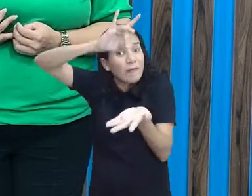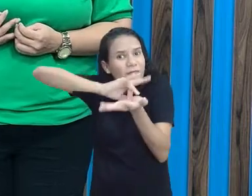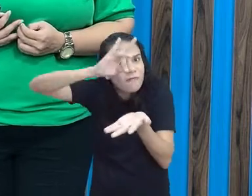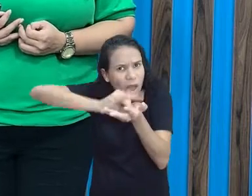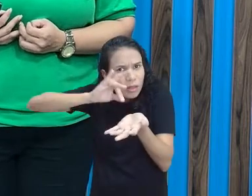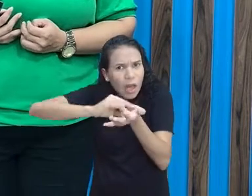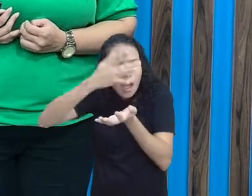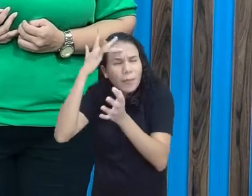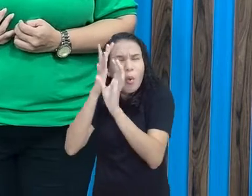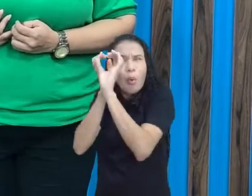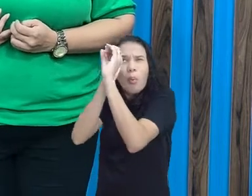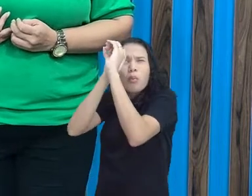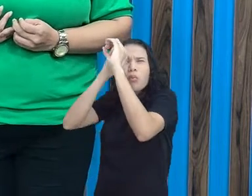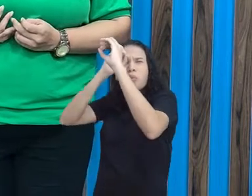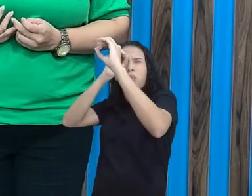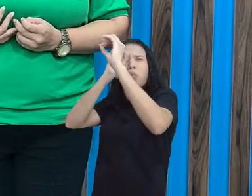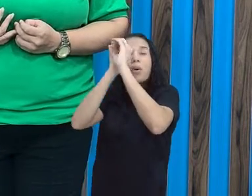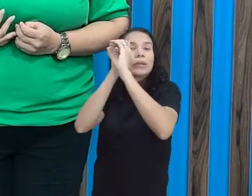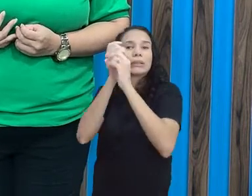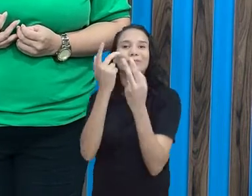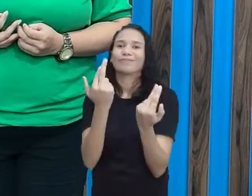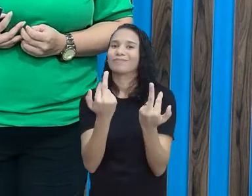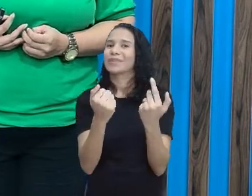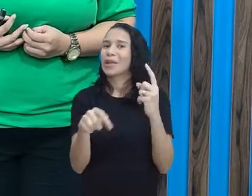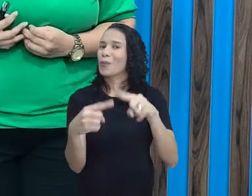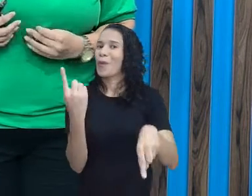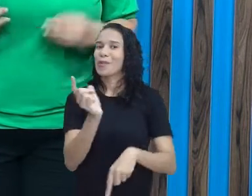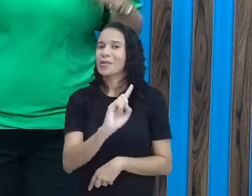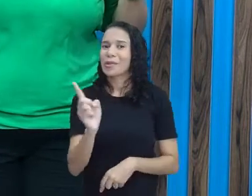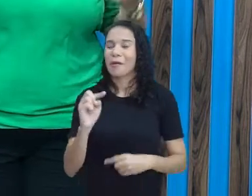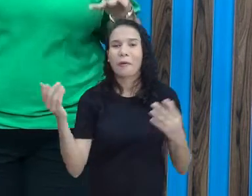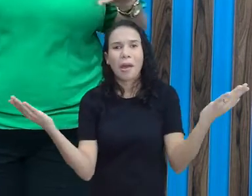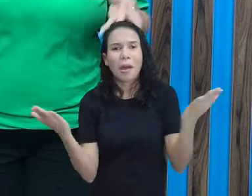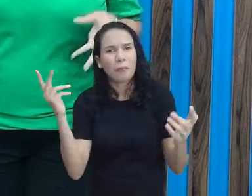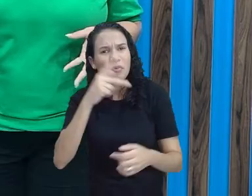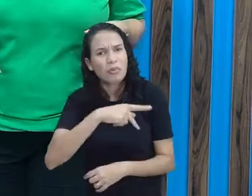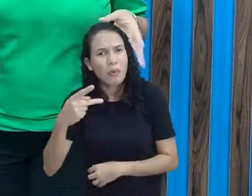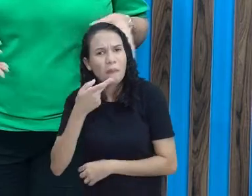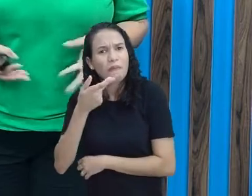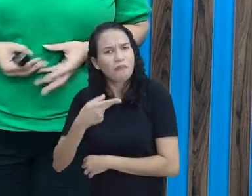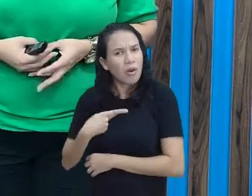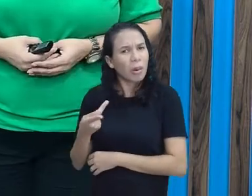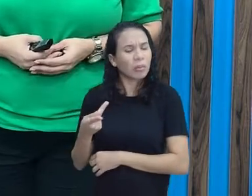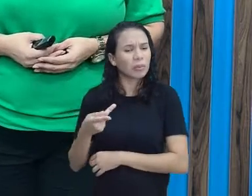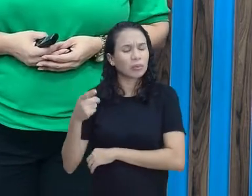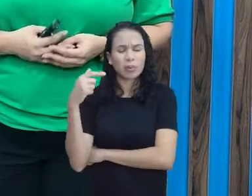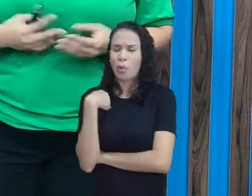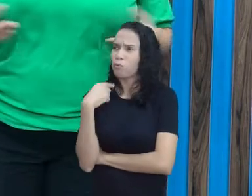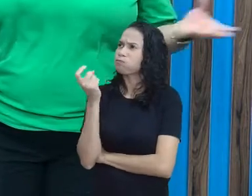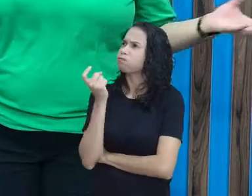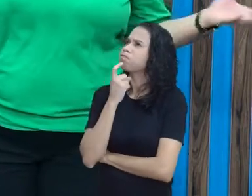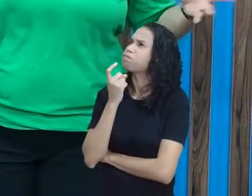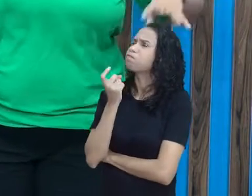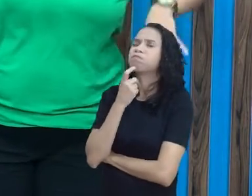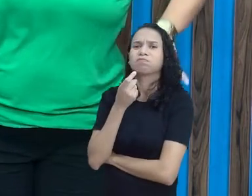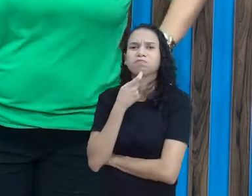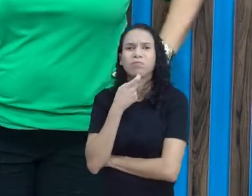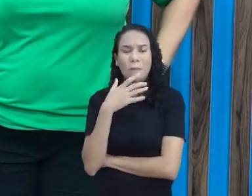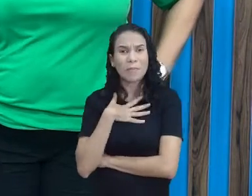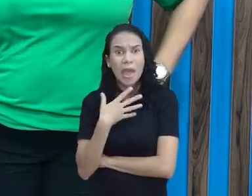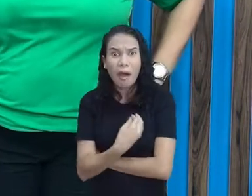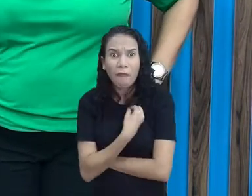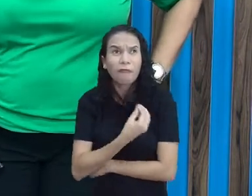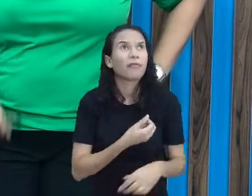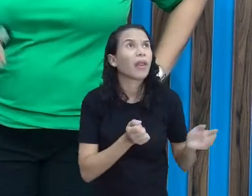viu? Olha, eita, professora, agora você tá me falando uma coisa e eu tô aqui. Poxa, eu passei